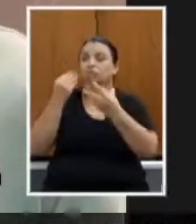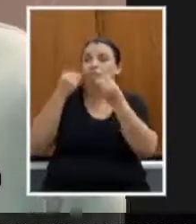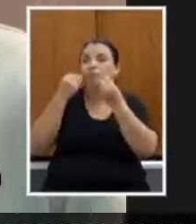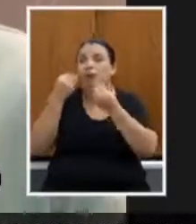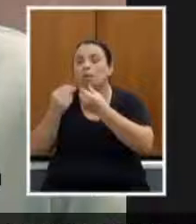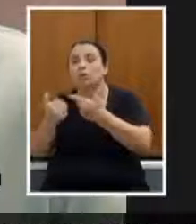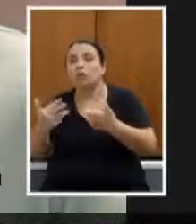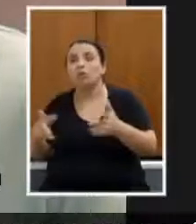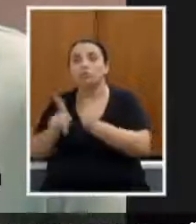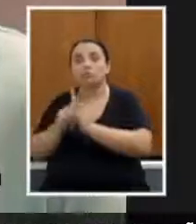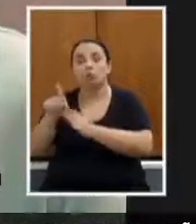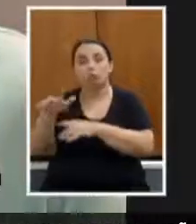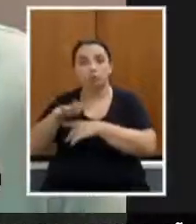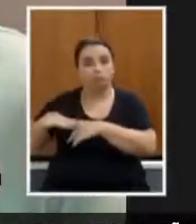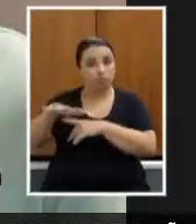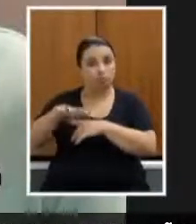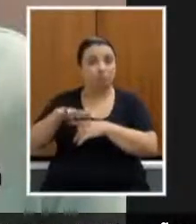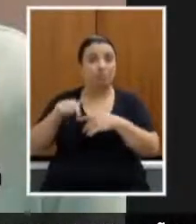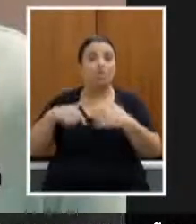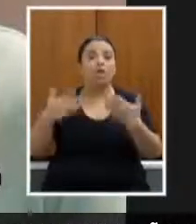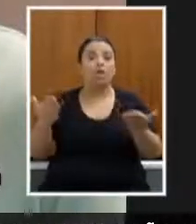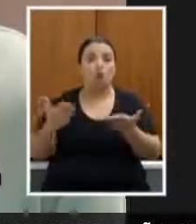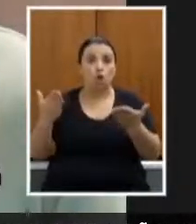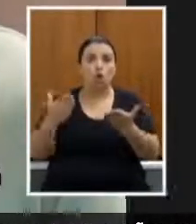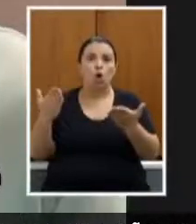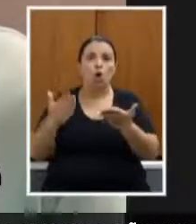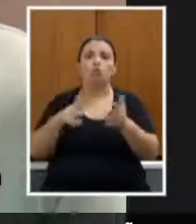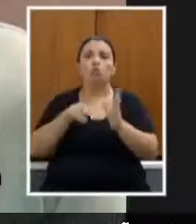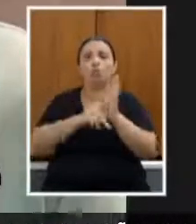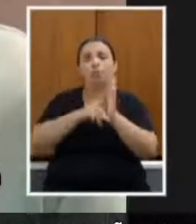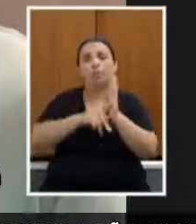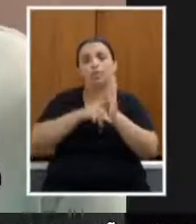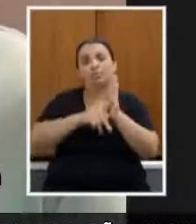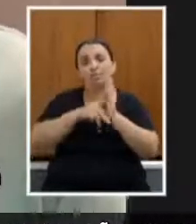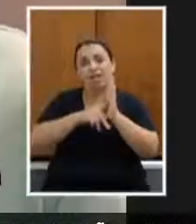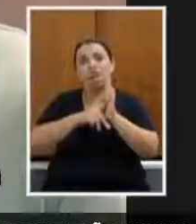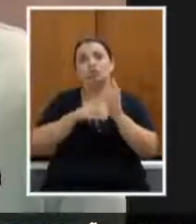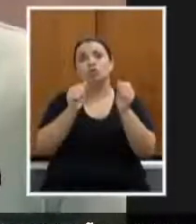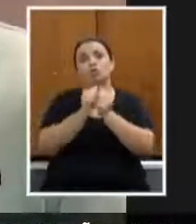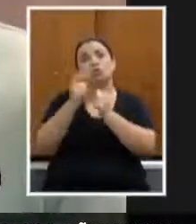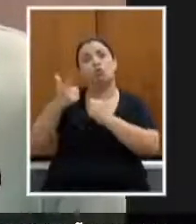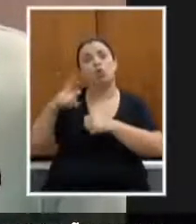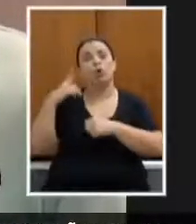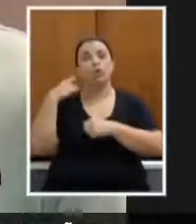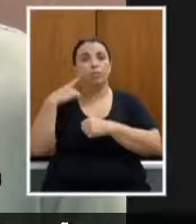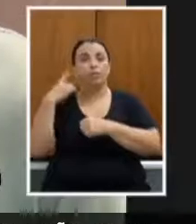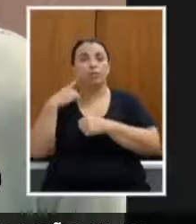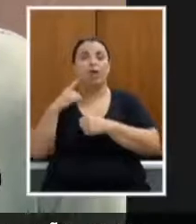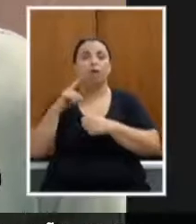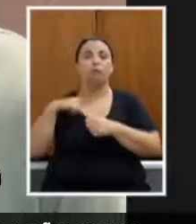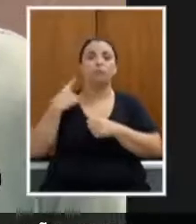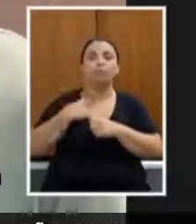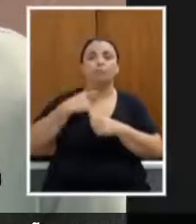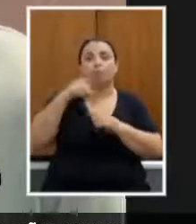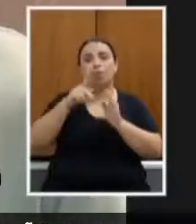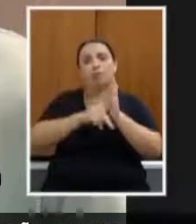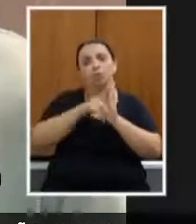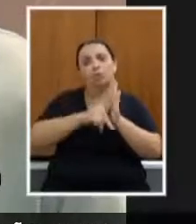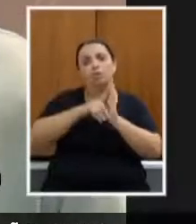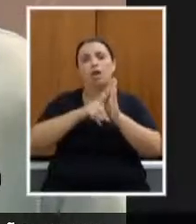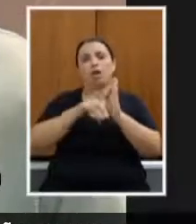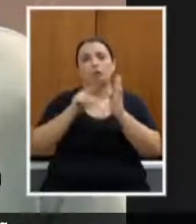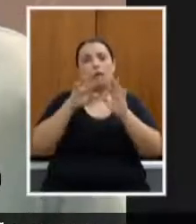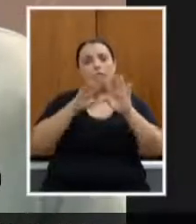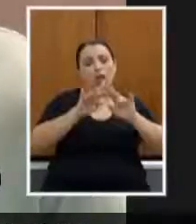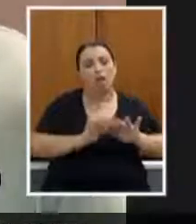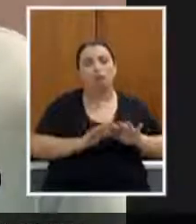de autoria do nosso vice-presidente, deputado Antônio Carlos Arantes, e meu, mas que no decorrer do estudo das ações